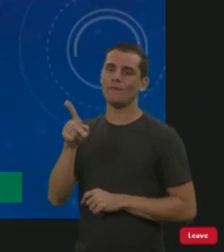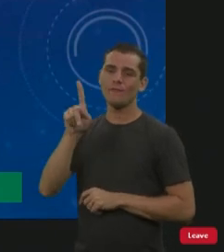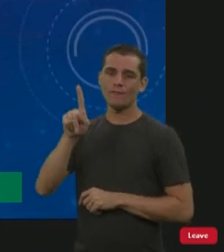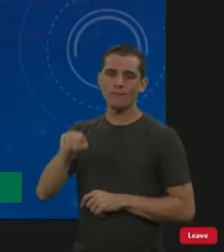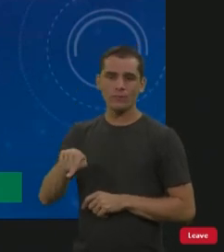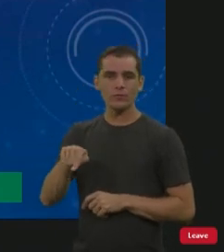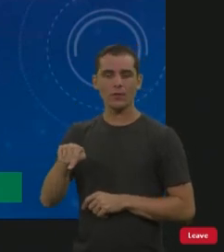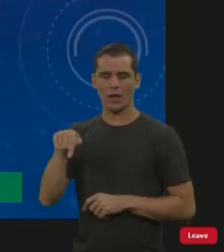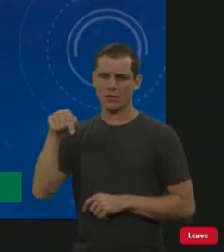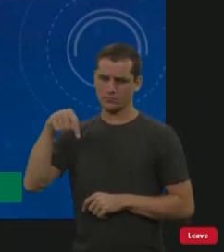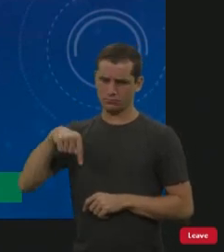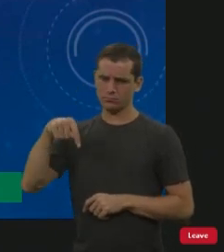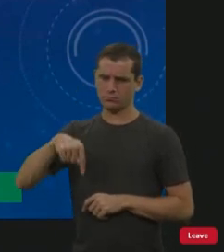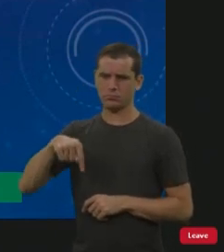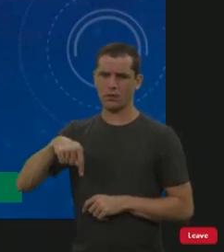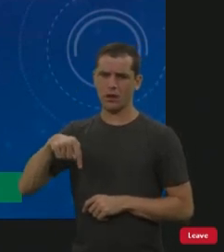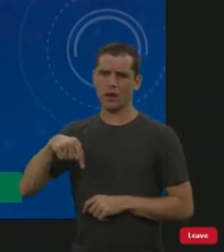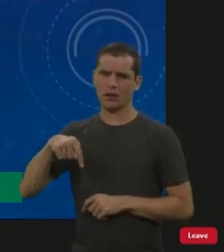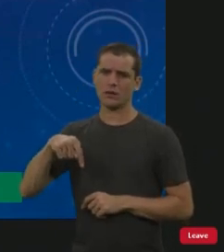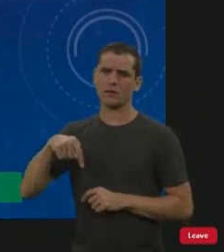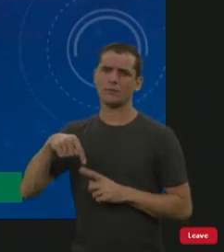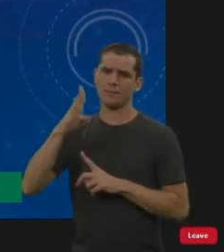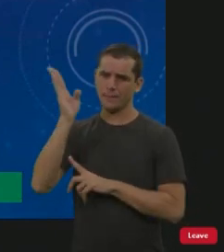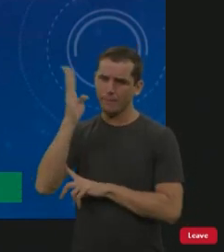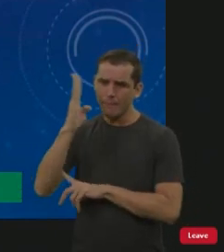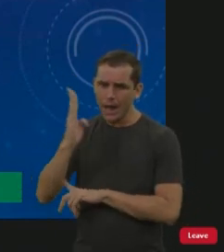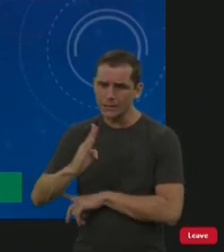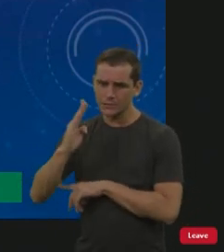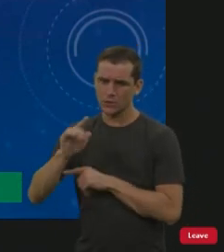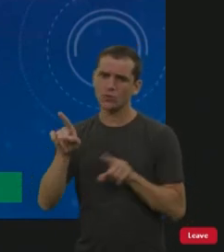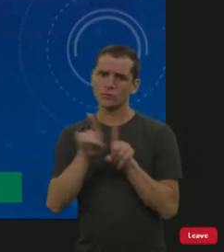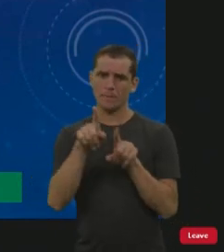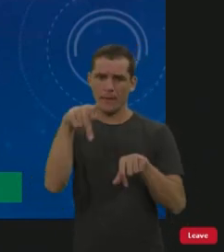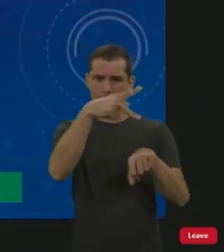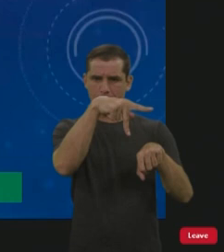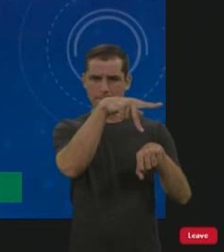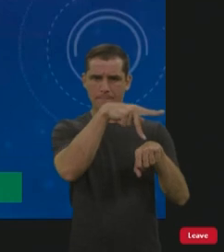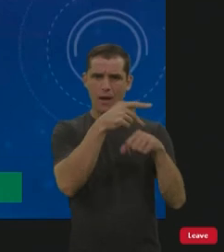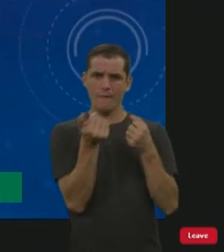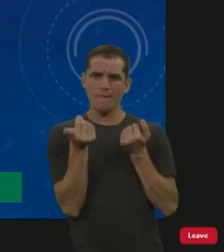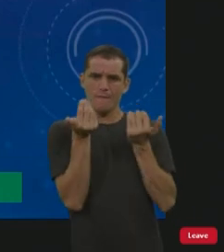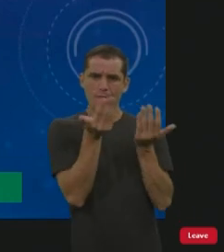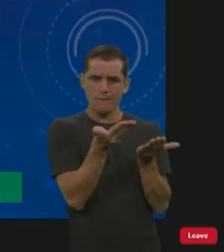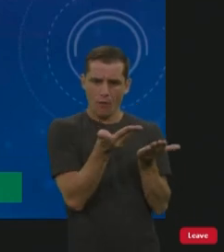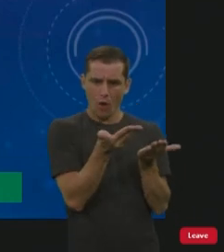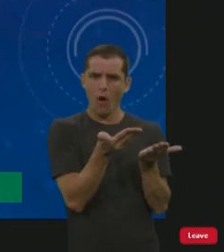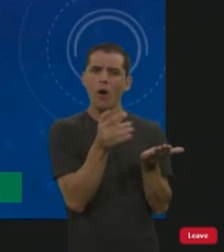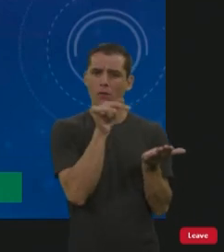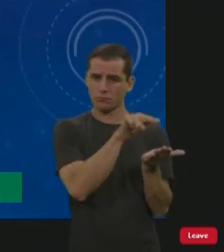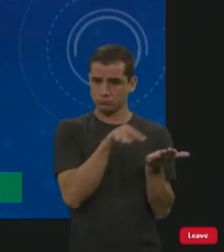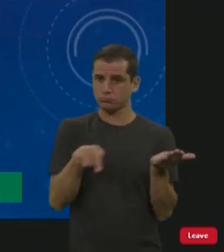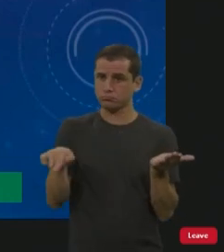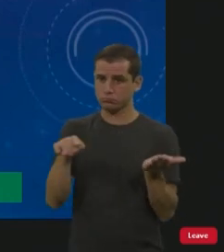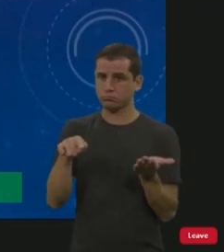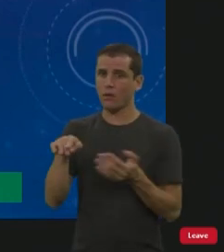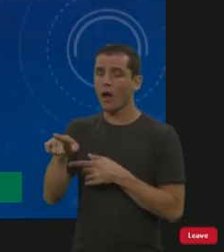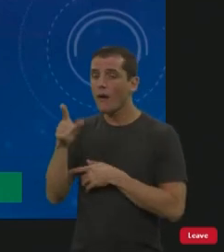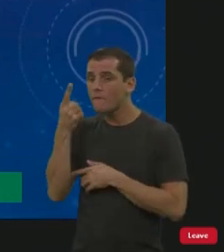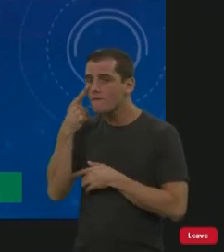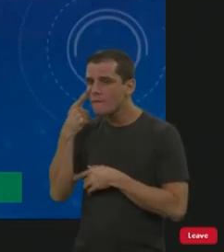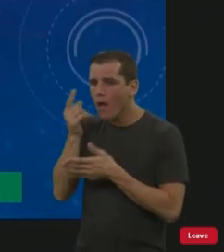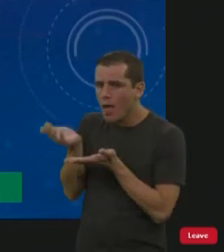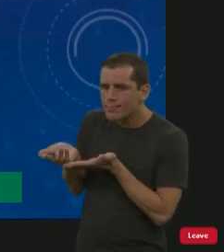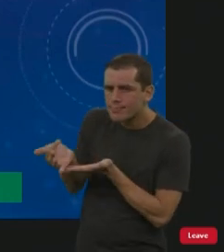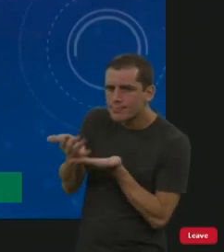Tanto aqui quanto no Brasil e no mundo todo, né? Fazer com que esse dado de 25%